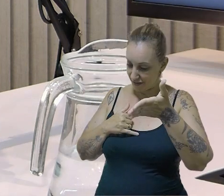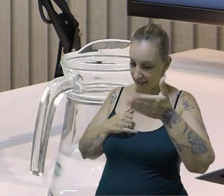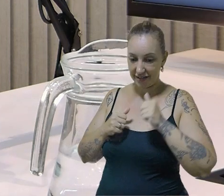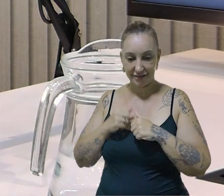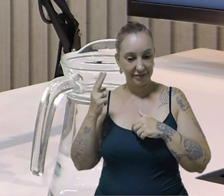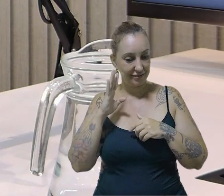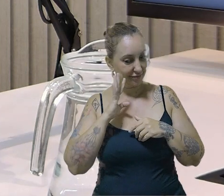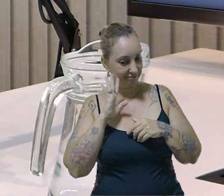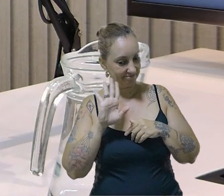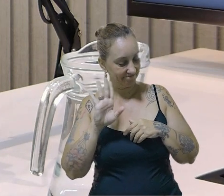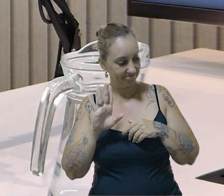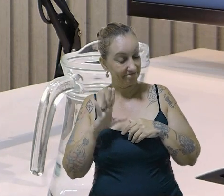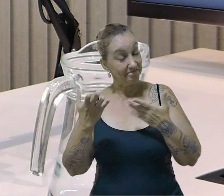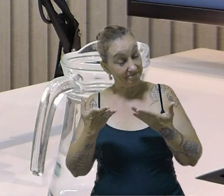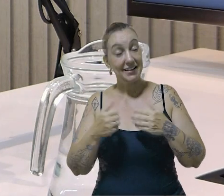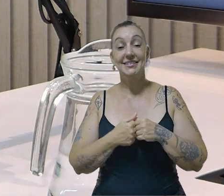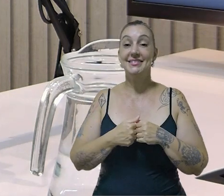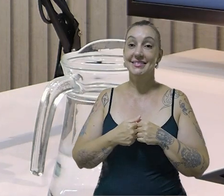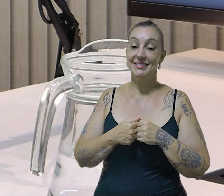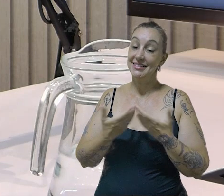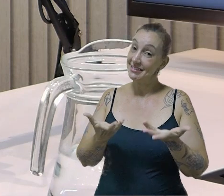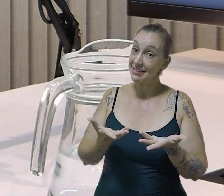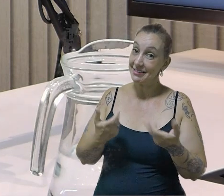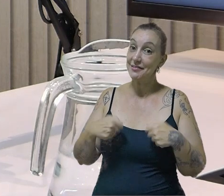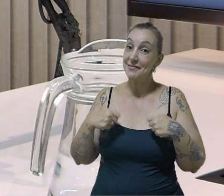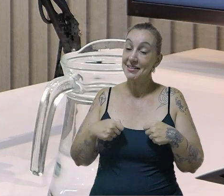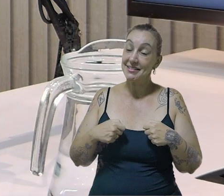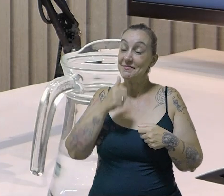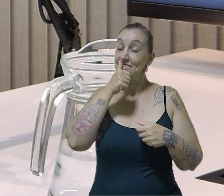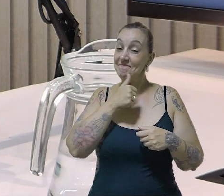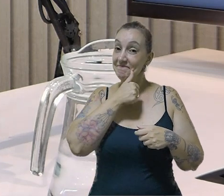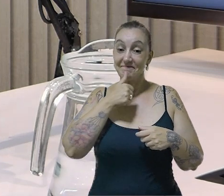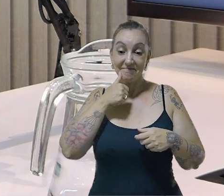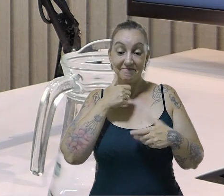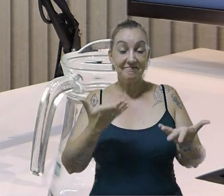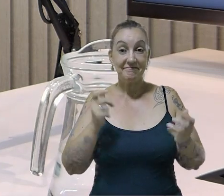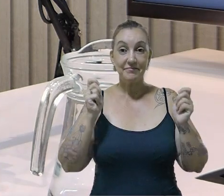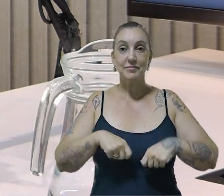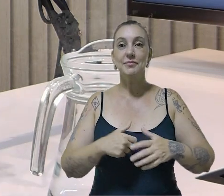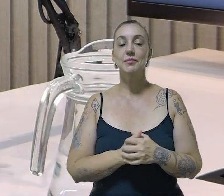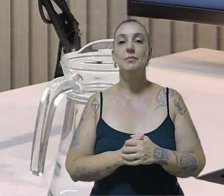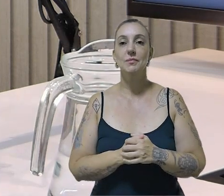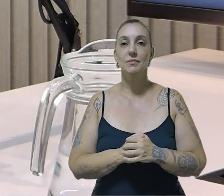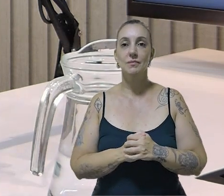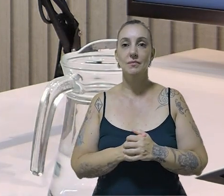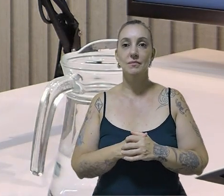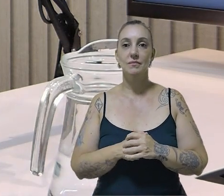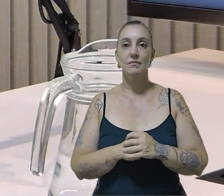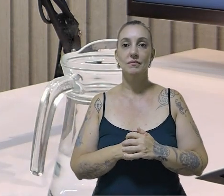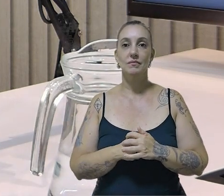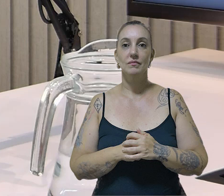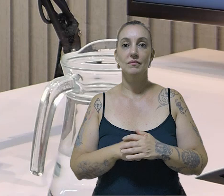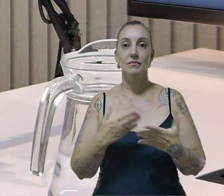aqui não é muito legal de fazer mas a gente tem que fazer para poder funcionar aí então